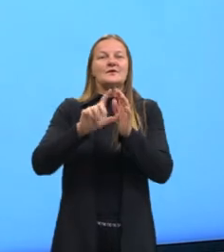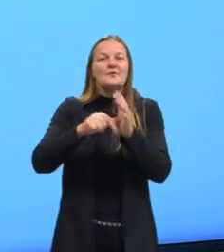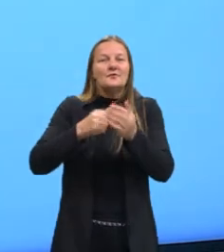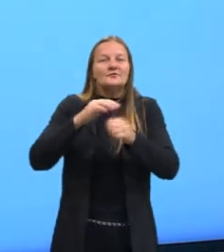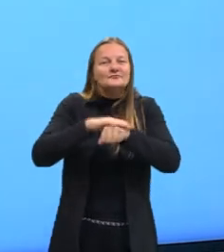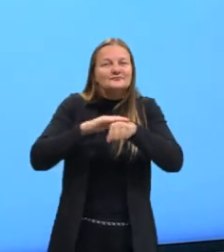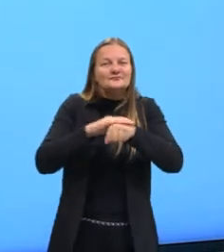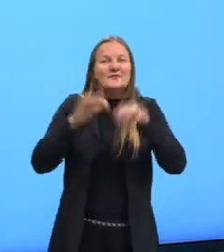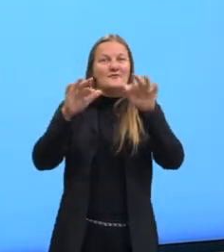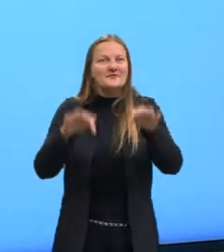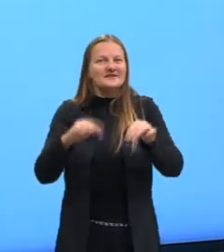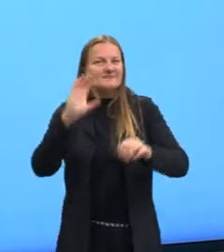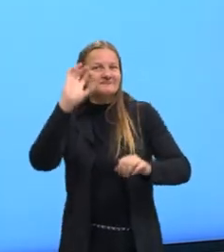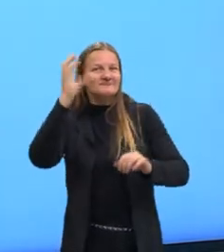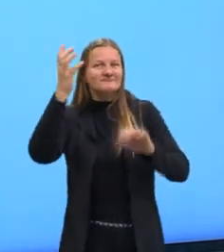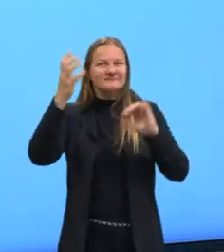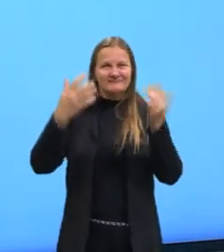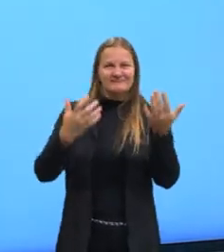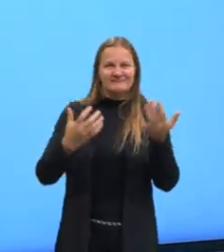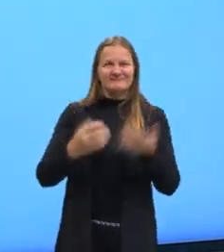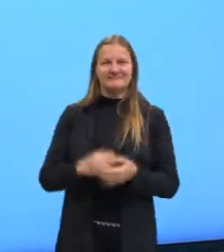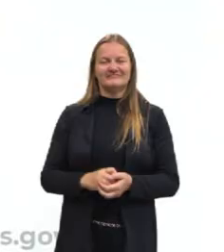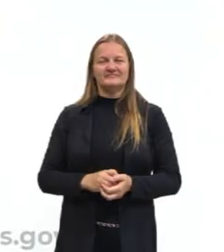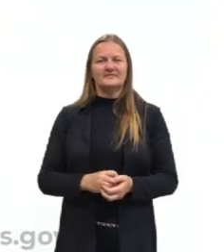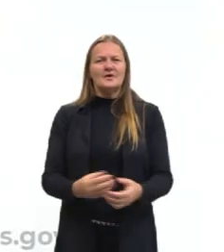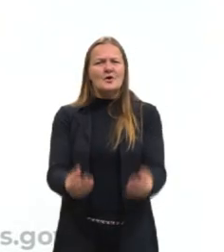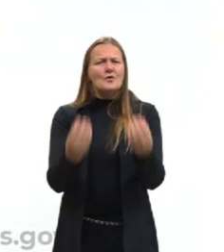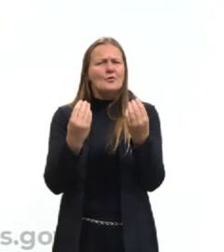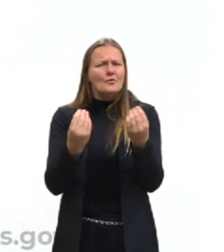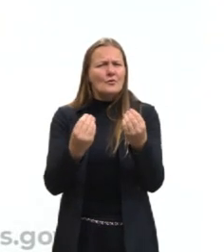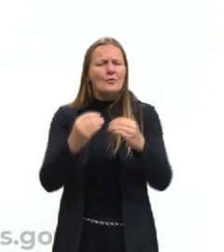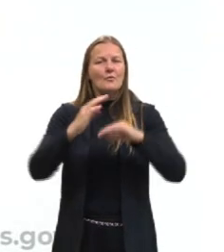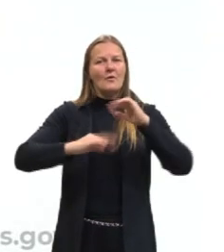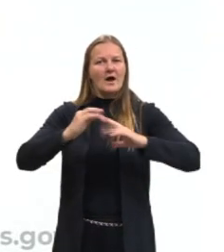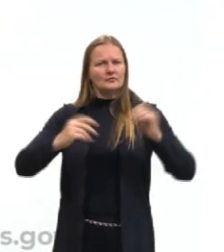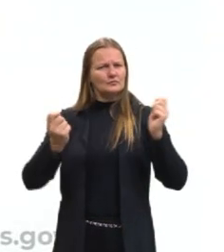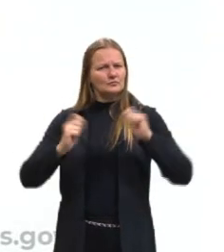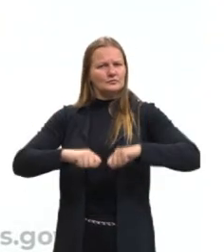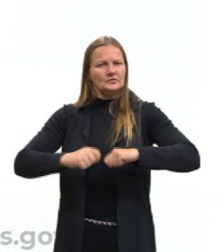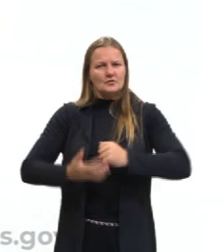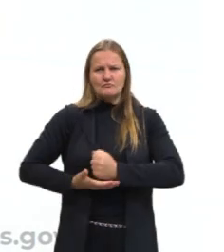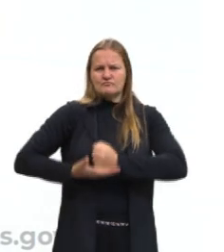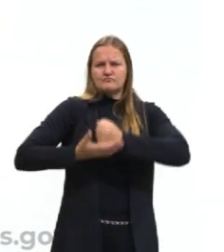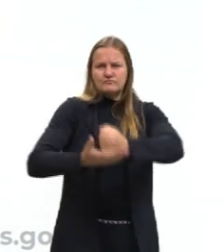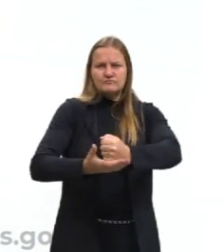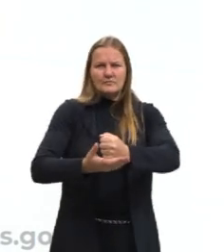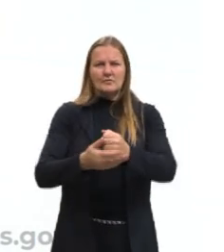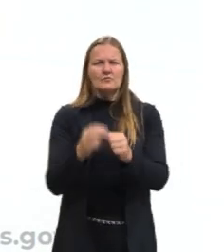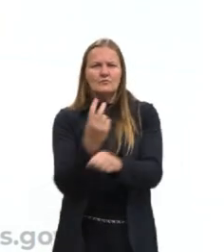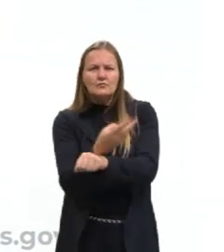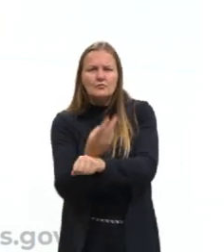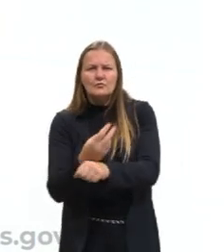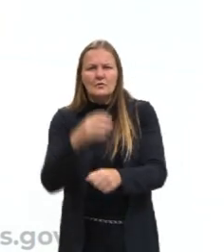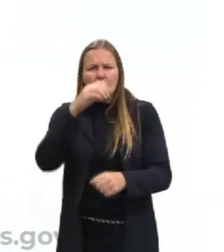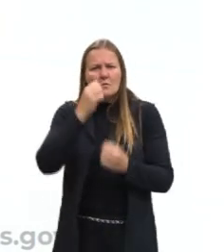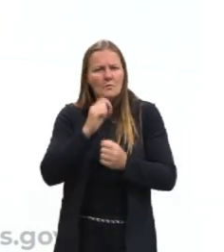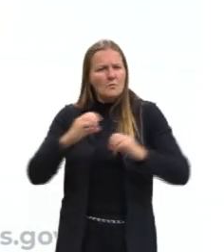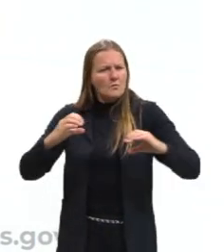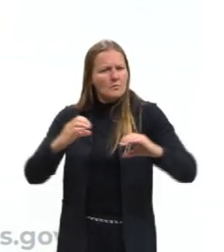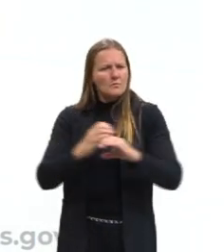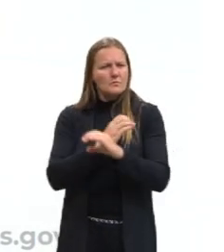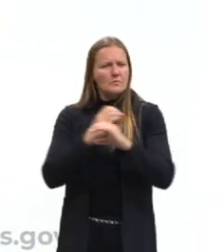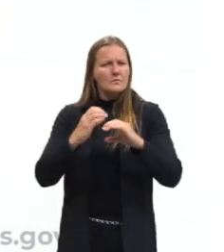durante a aula no fim nós vamos resolver ele como a noção de ato e potência nos impulsiona Na Busca Pela Plenitude